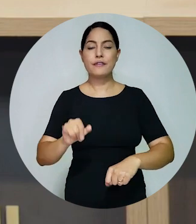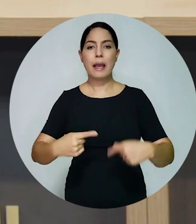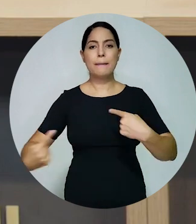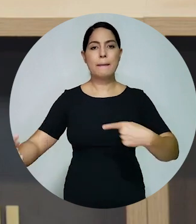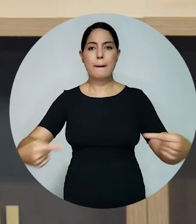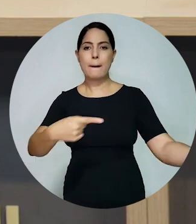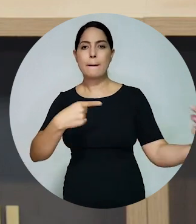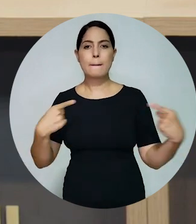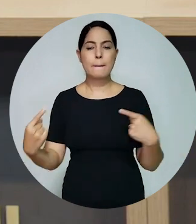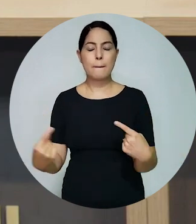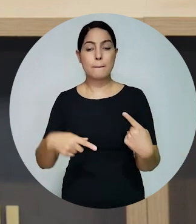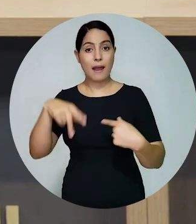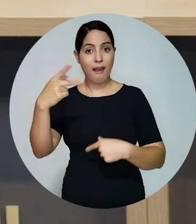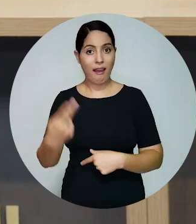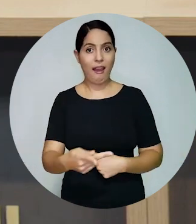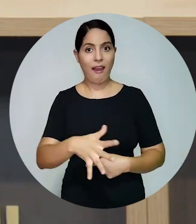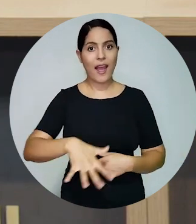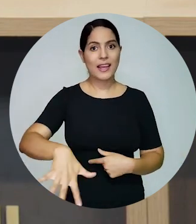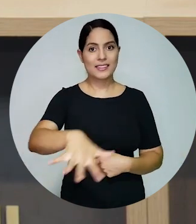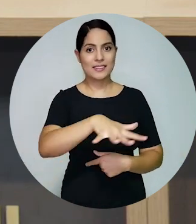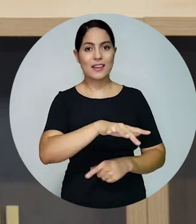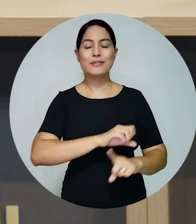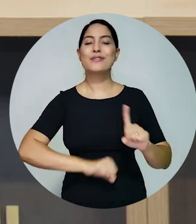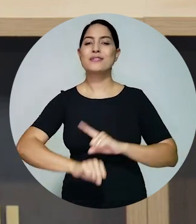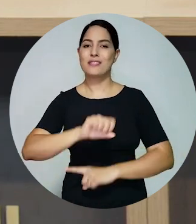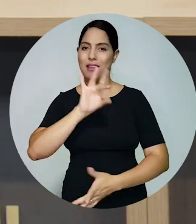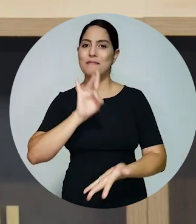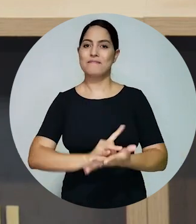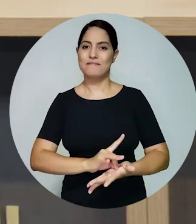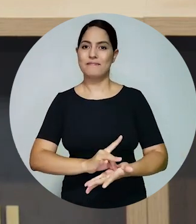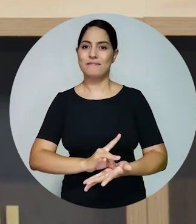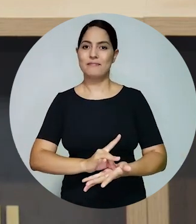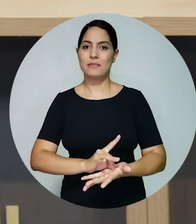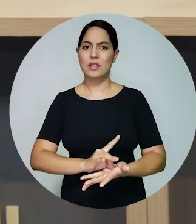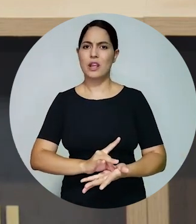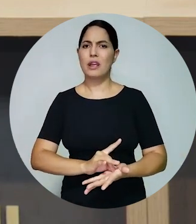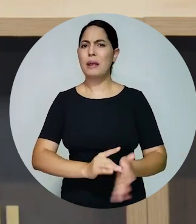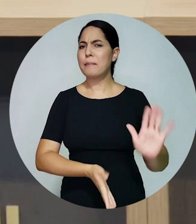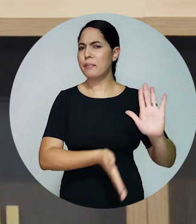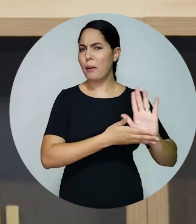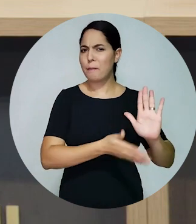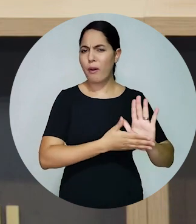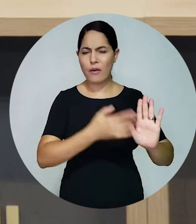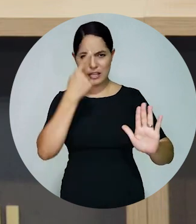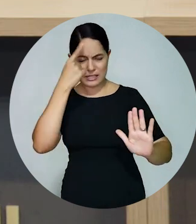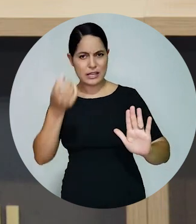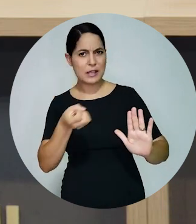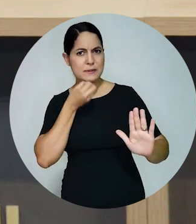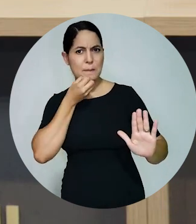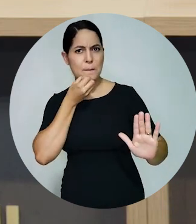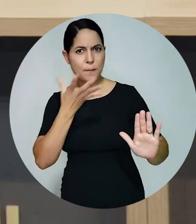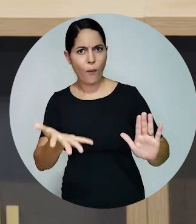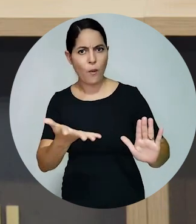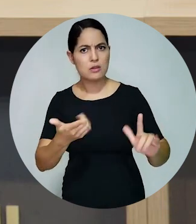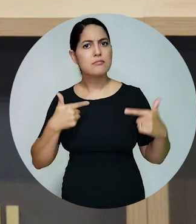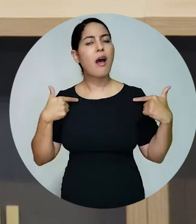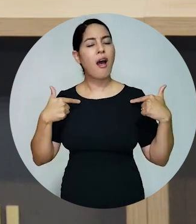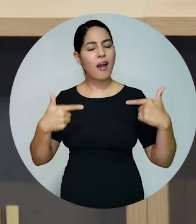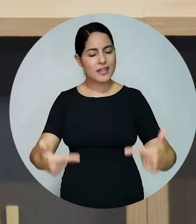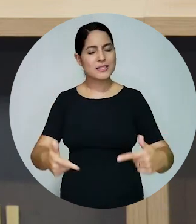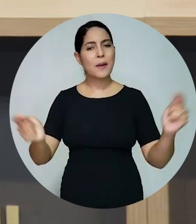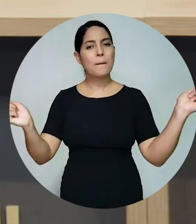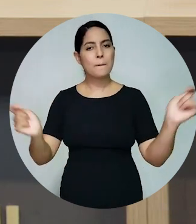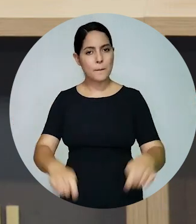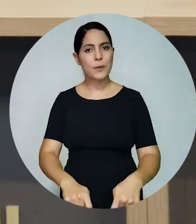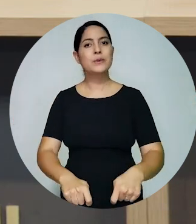engrandecer muito os debates nesta casa e principalmente na sociedade. E que saiam daqui boas propostas, boas ideias,